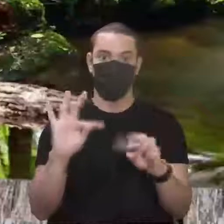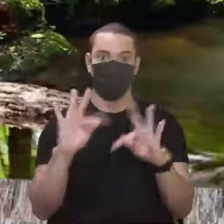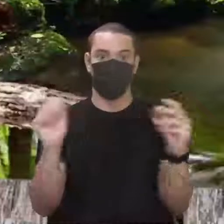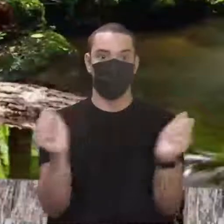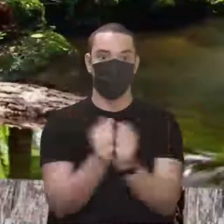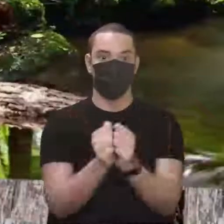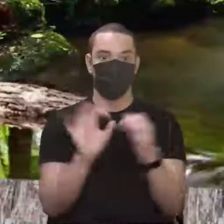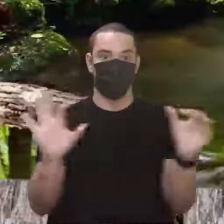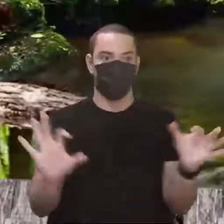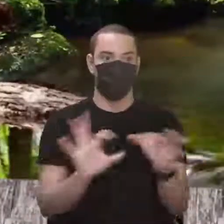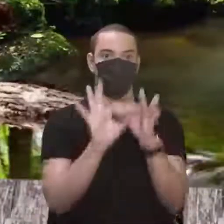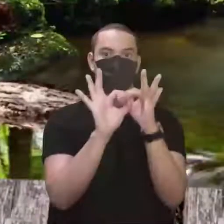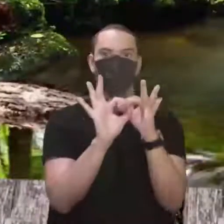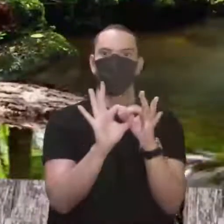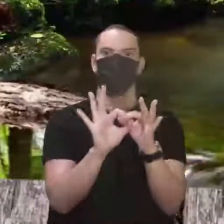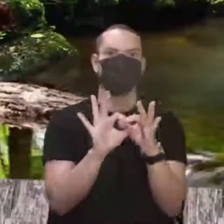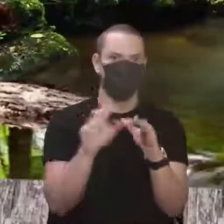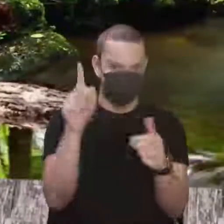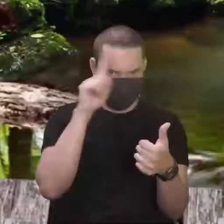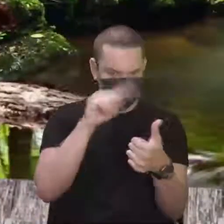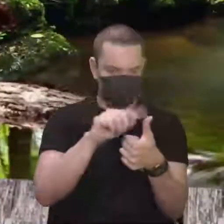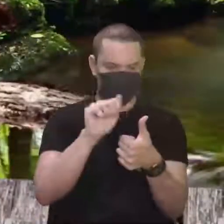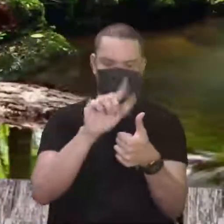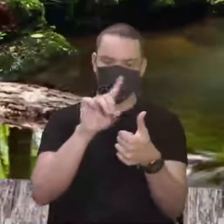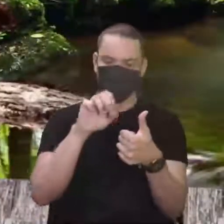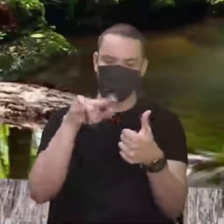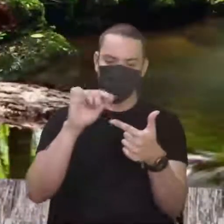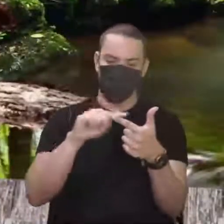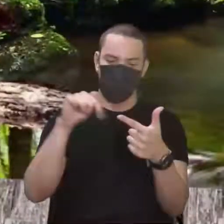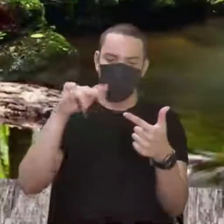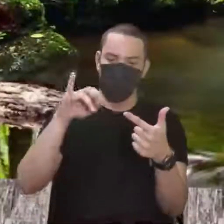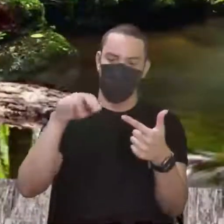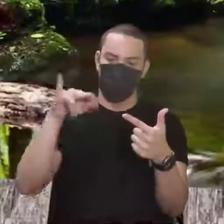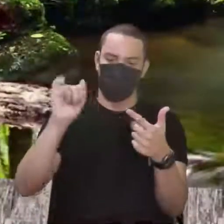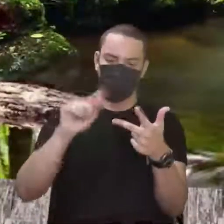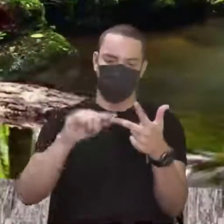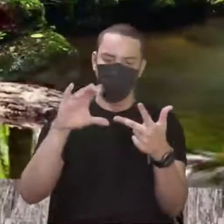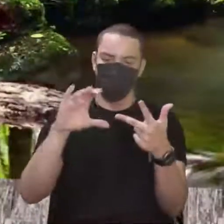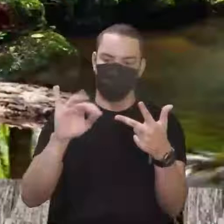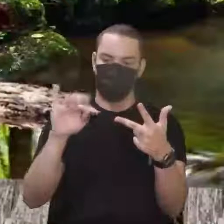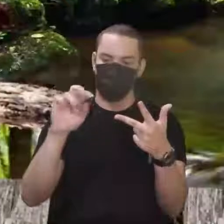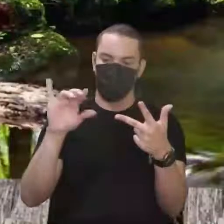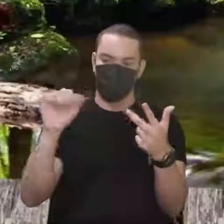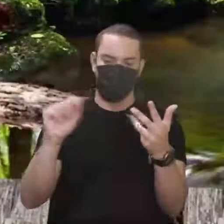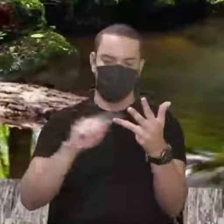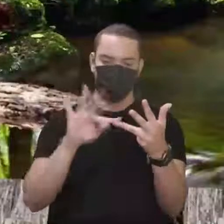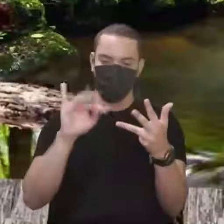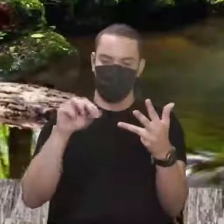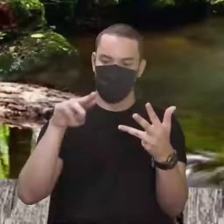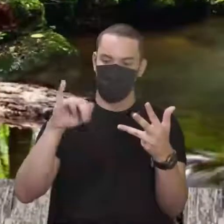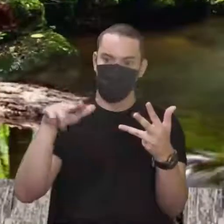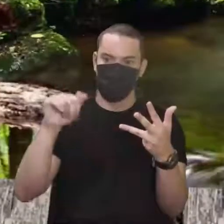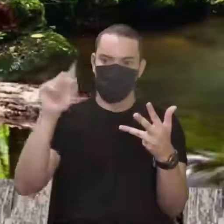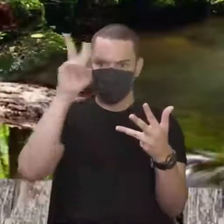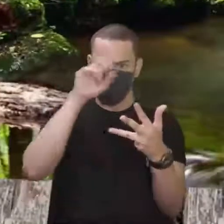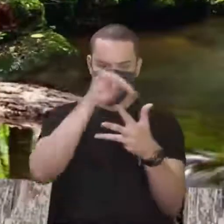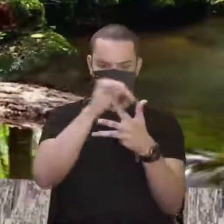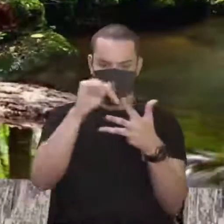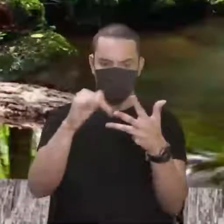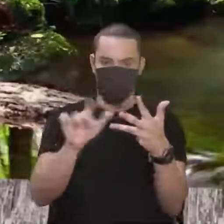base nitrogenada? Quais são mesmo? Adenina, guanina, timina e citosina. São os 4 pares de bases para